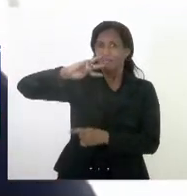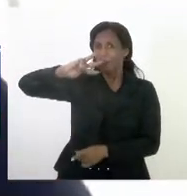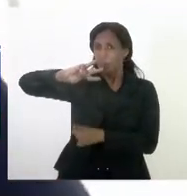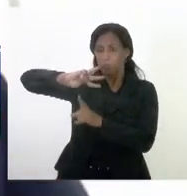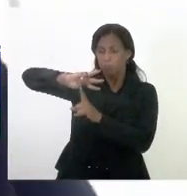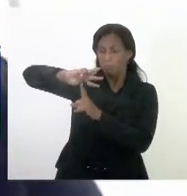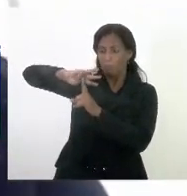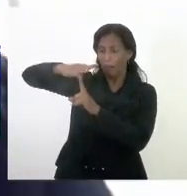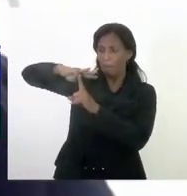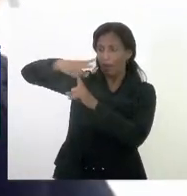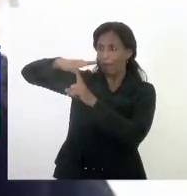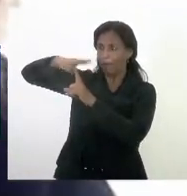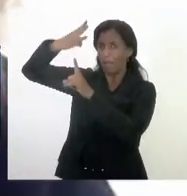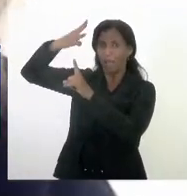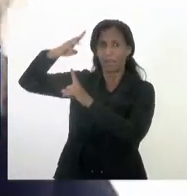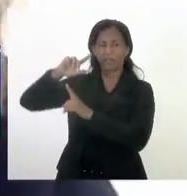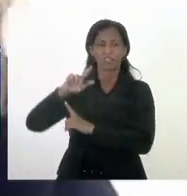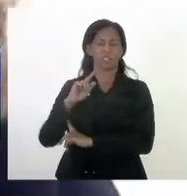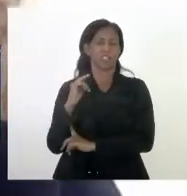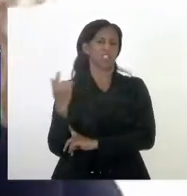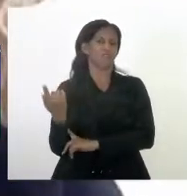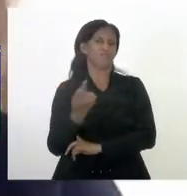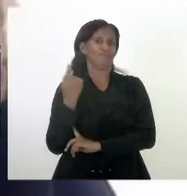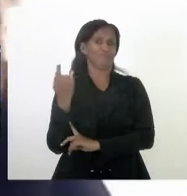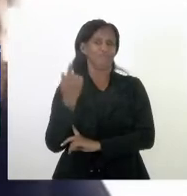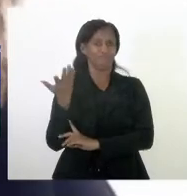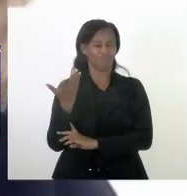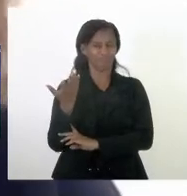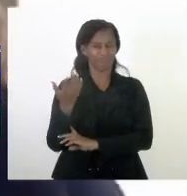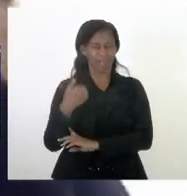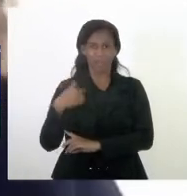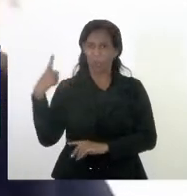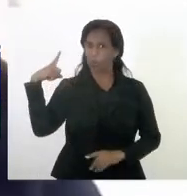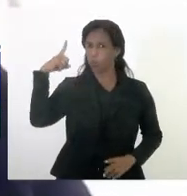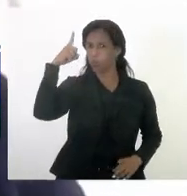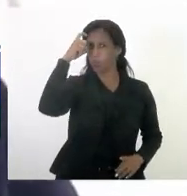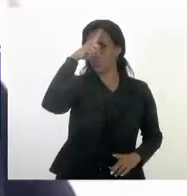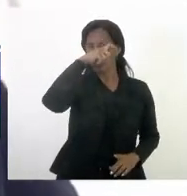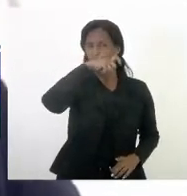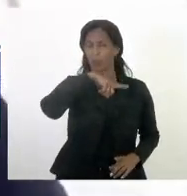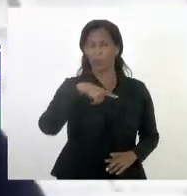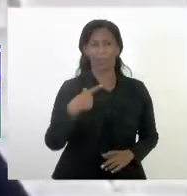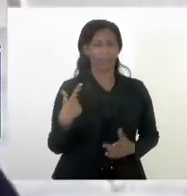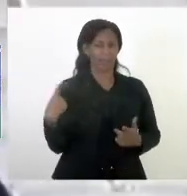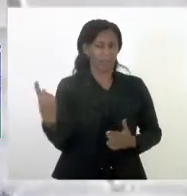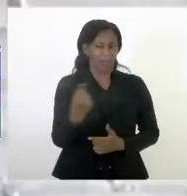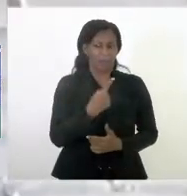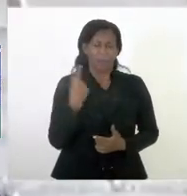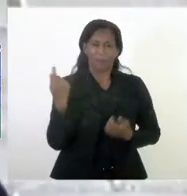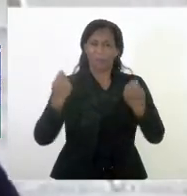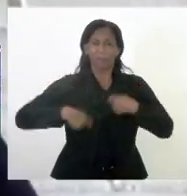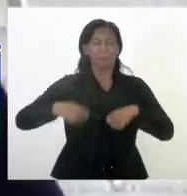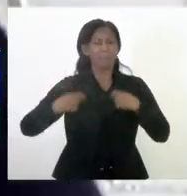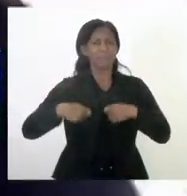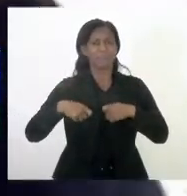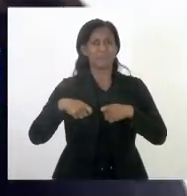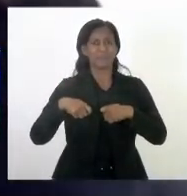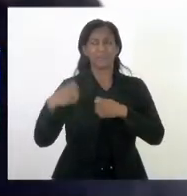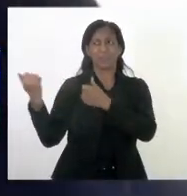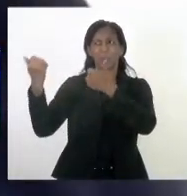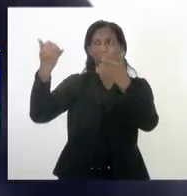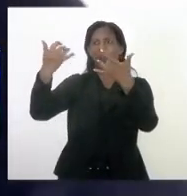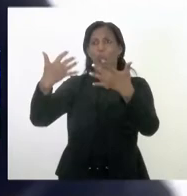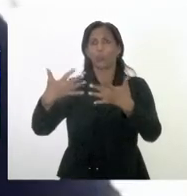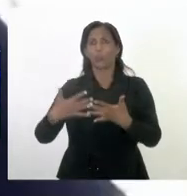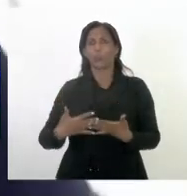inflação geral, um cenário muito devastador, da qual eu acho que a gente não precisa, de fato, justificar